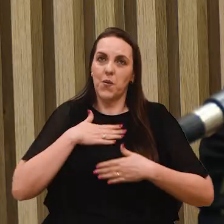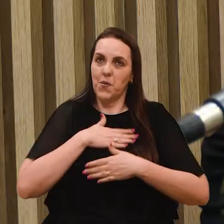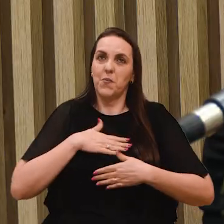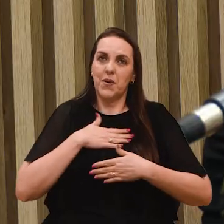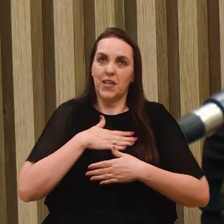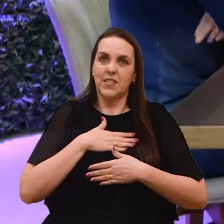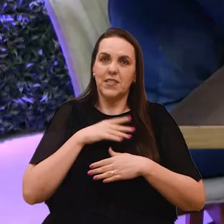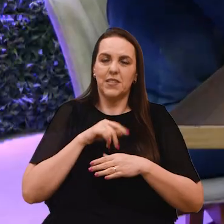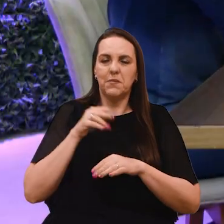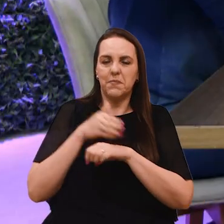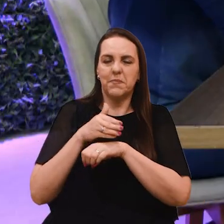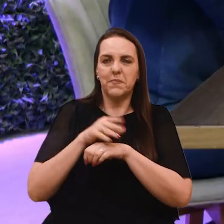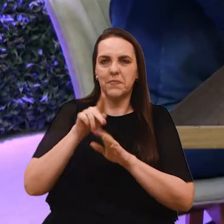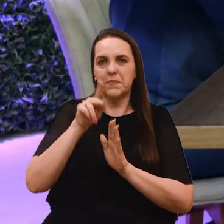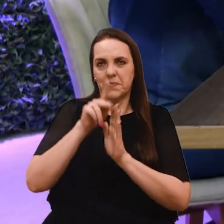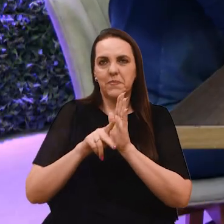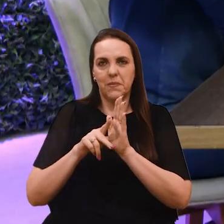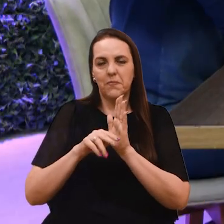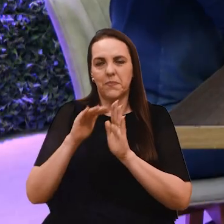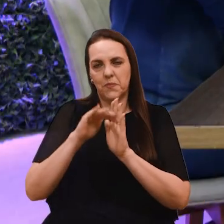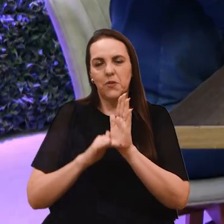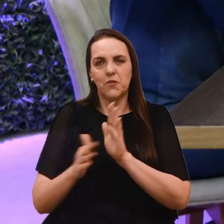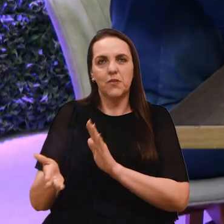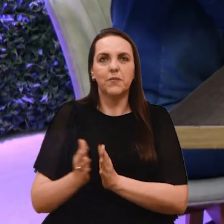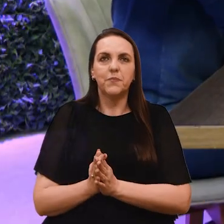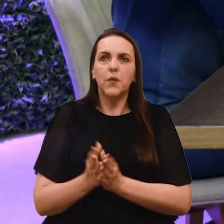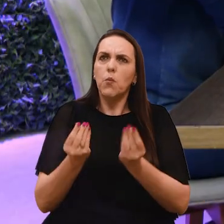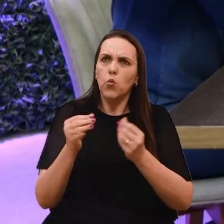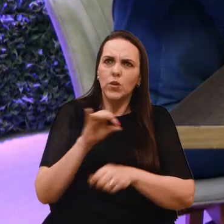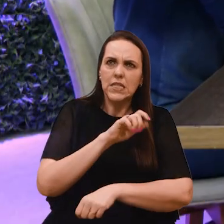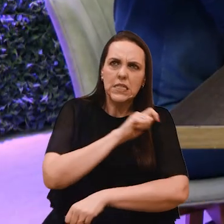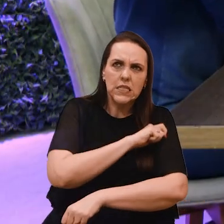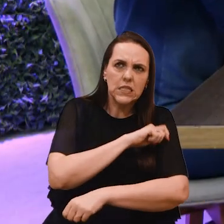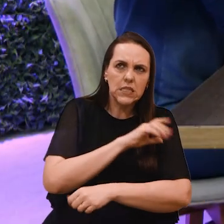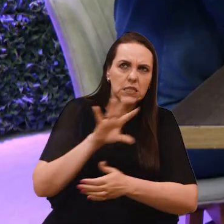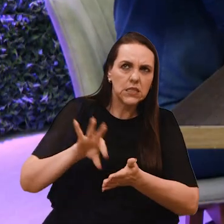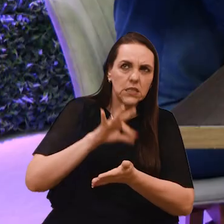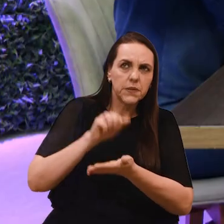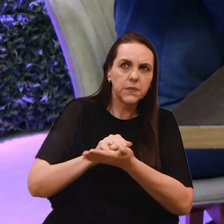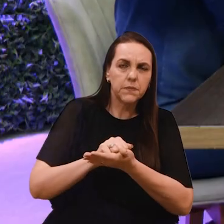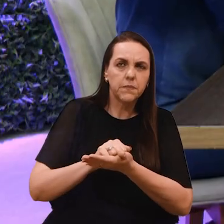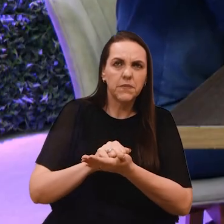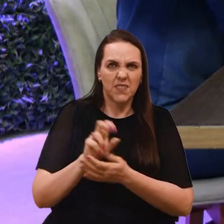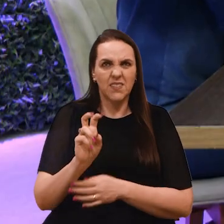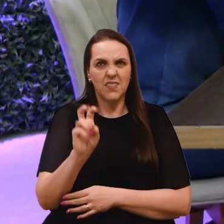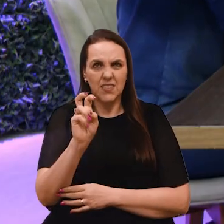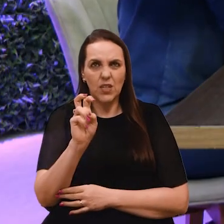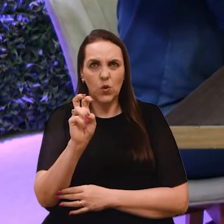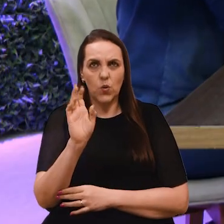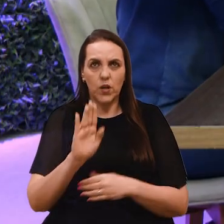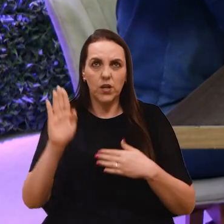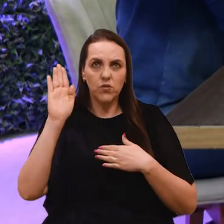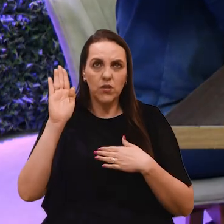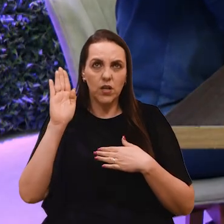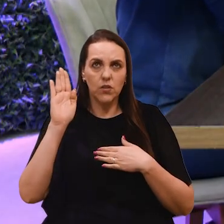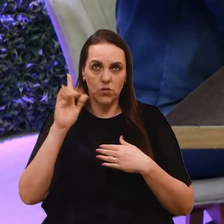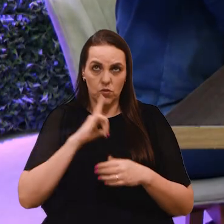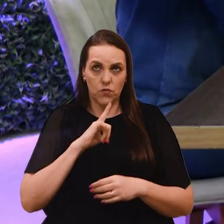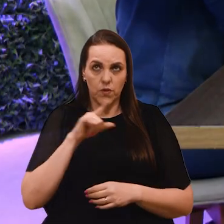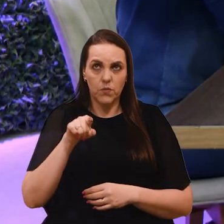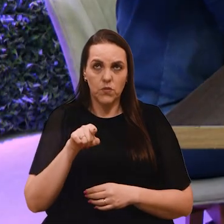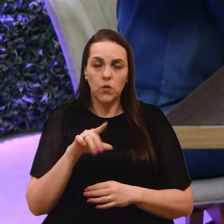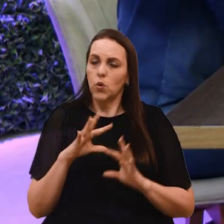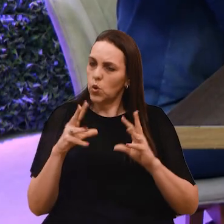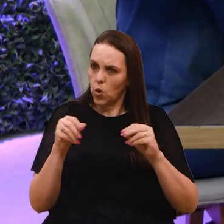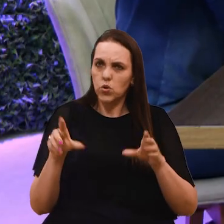participar do projeto. Que legal. Teve muitos estudantes que se inscreveram ou não? Nós tivemos concorrer? 5 candidatos. Todos da mesma